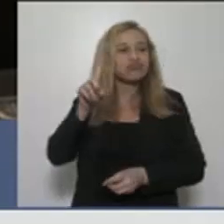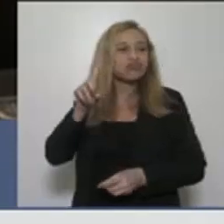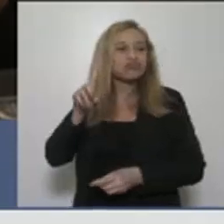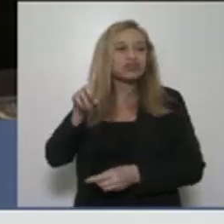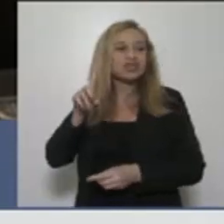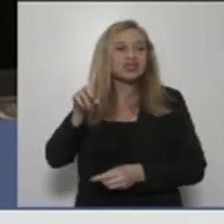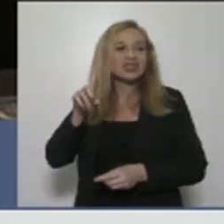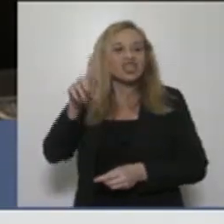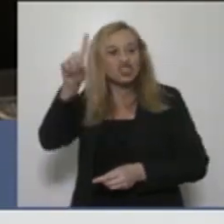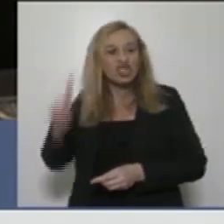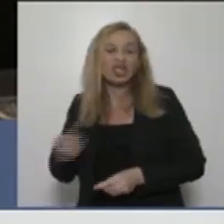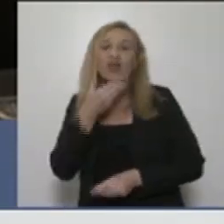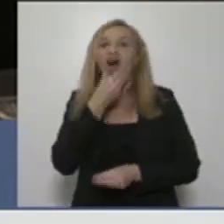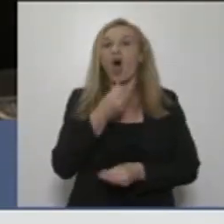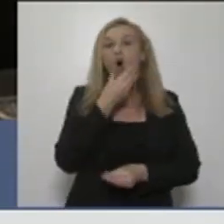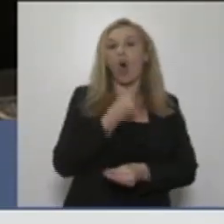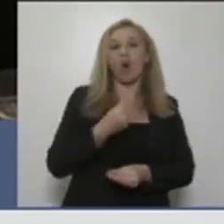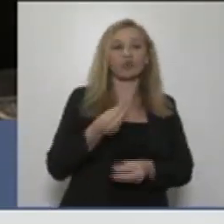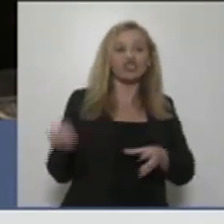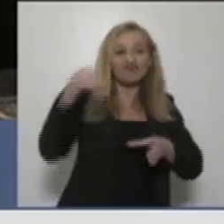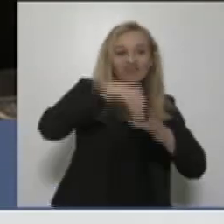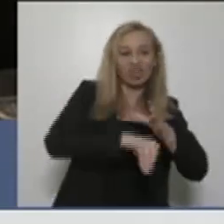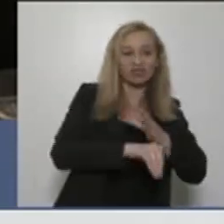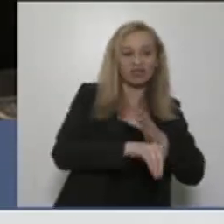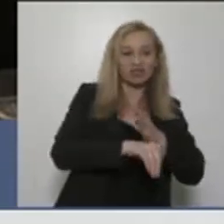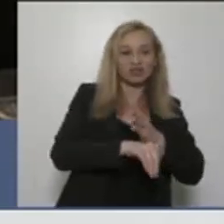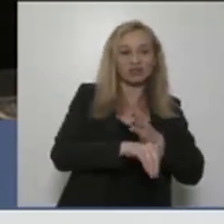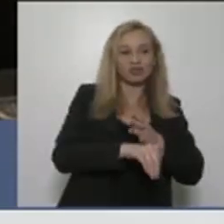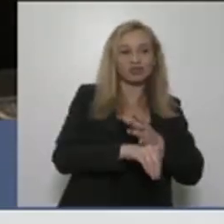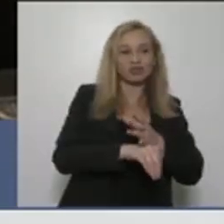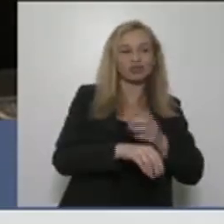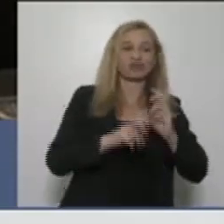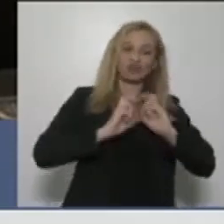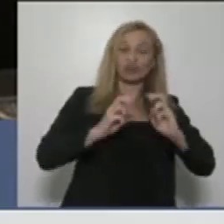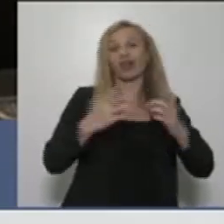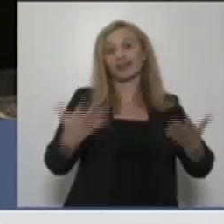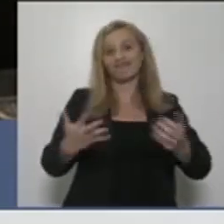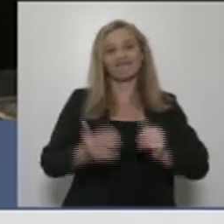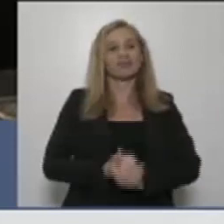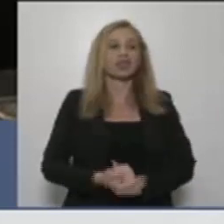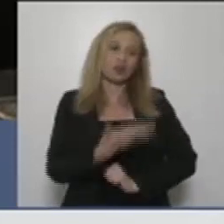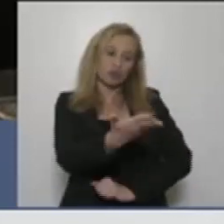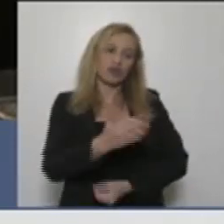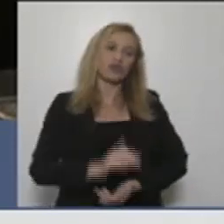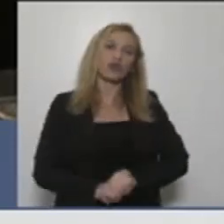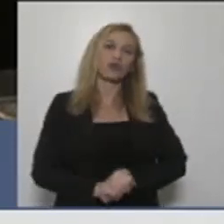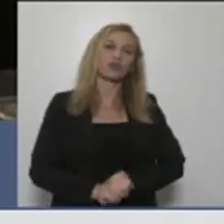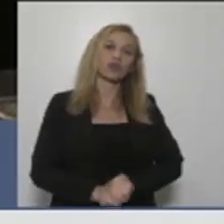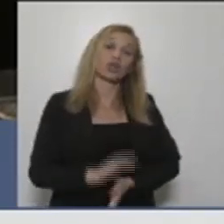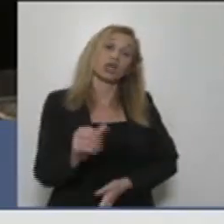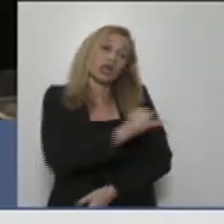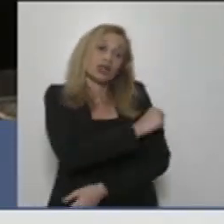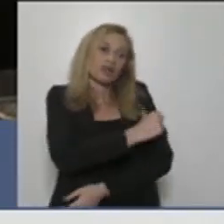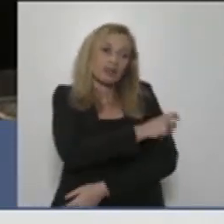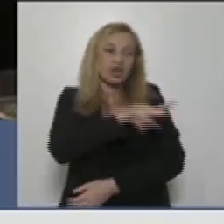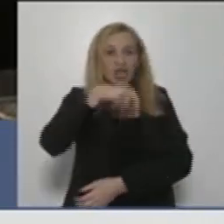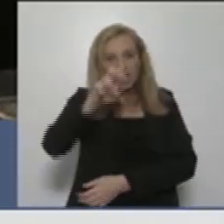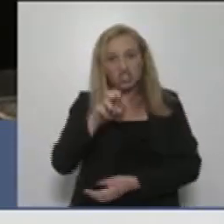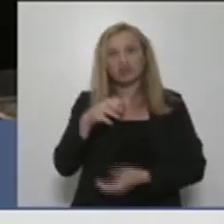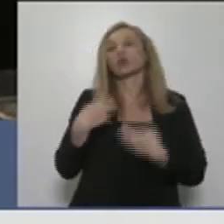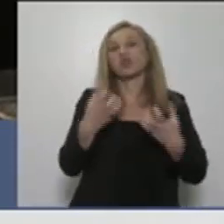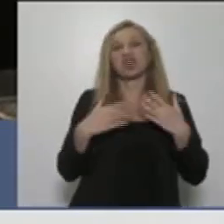de homens dentro dos vagões. Por favor. Bom, enfermeira Rejane, eu quero